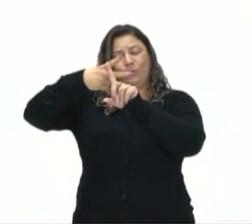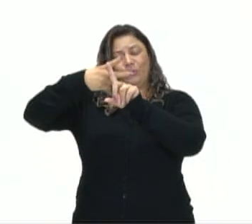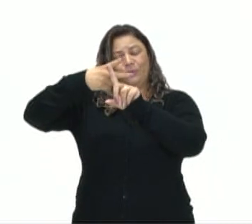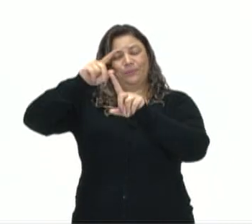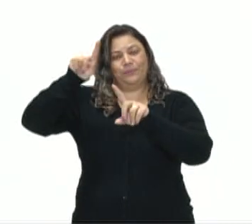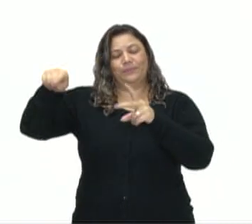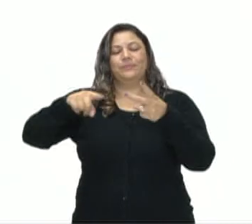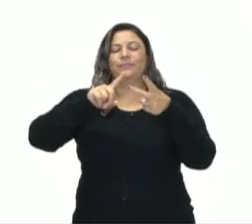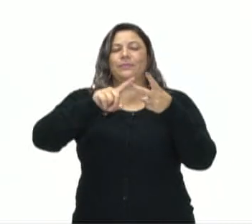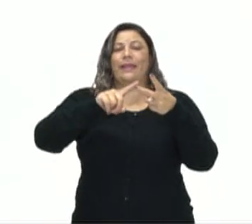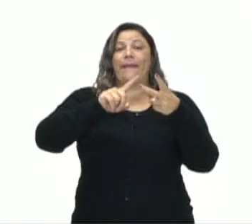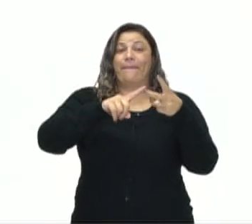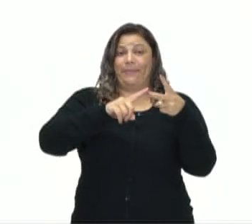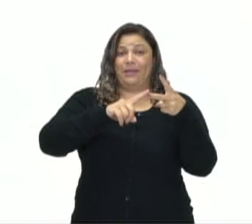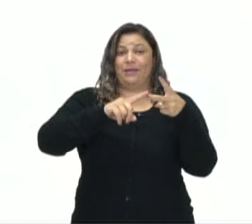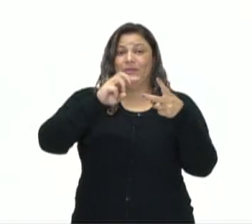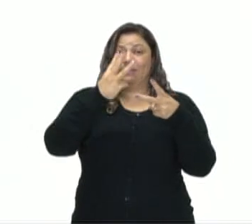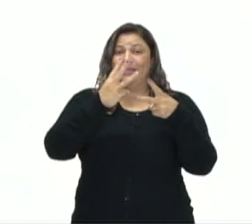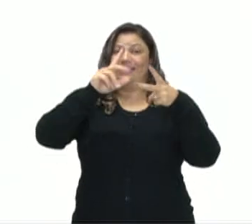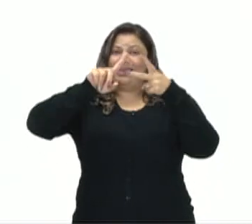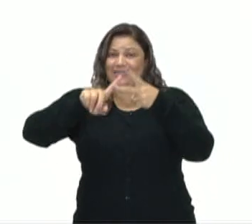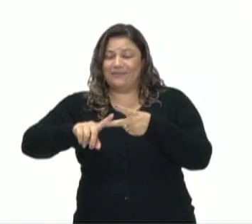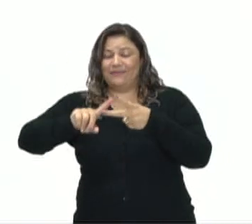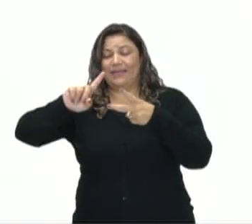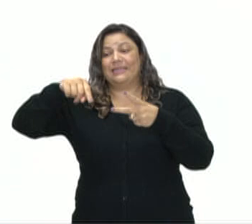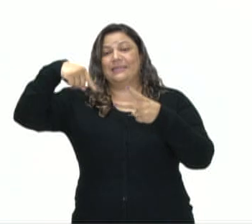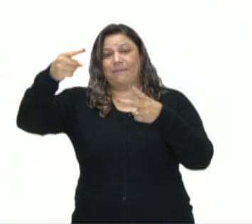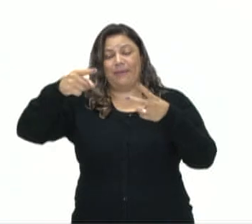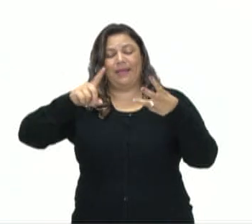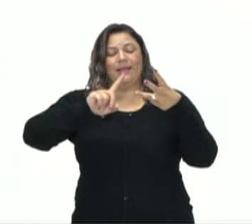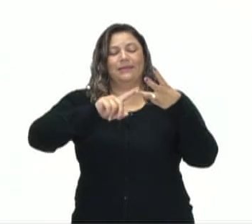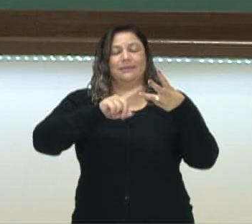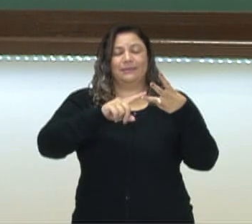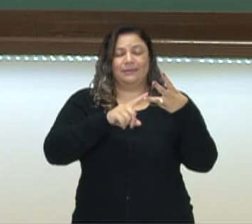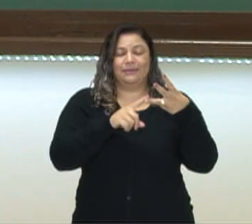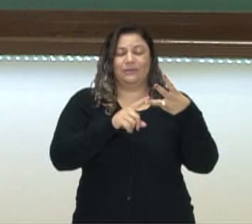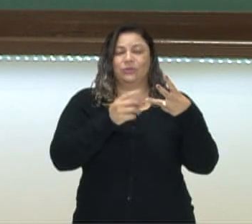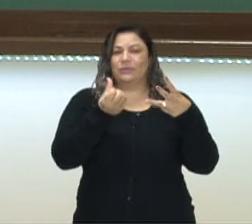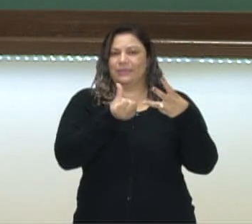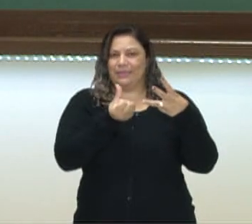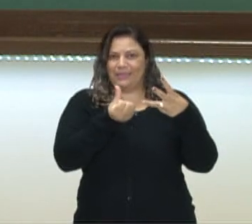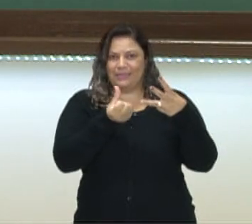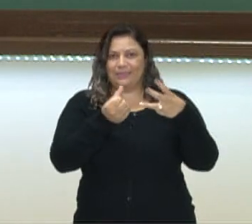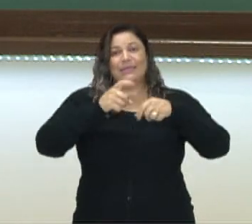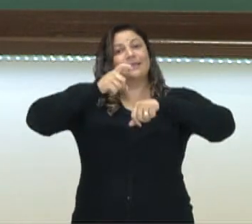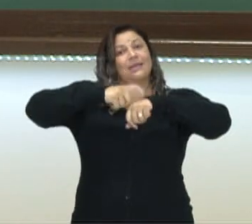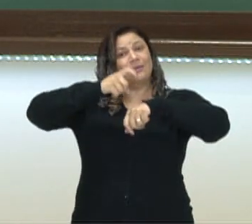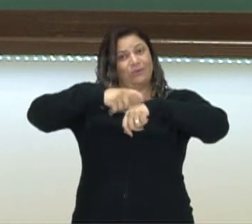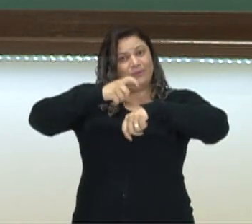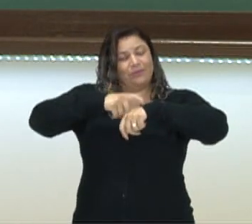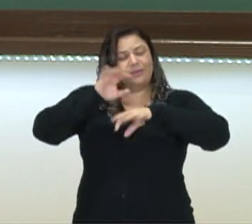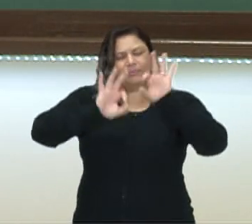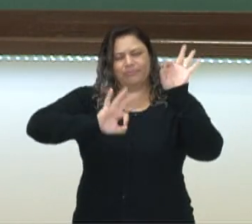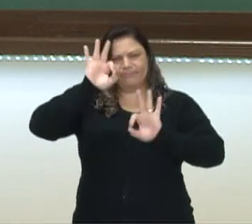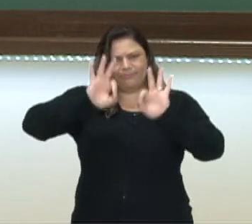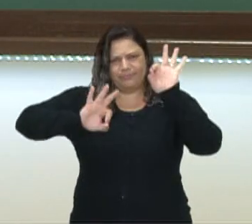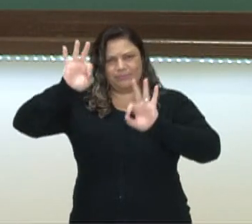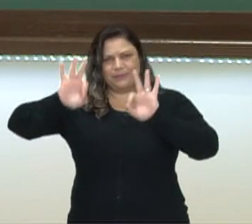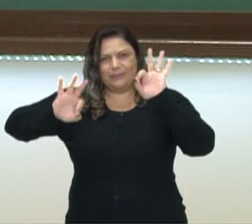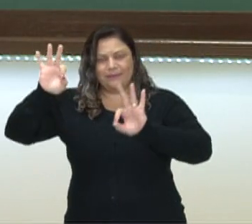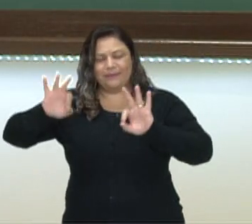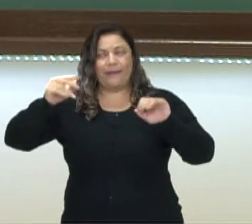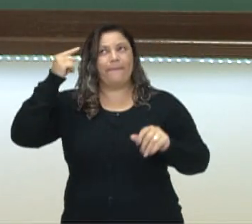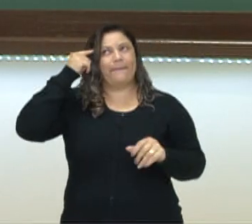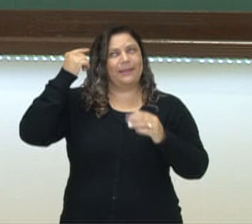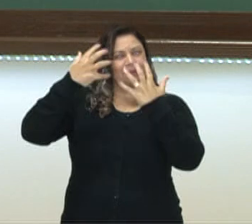o triplo de José e que o José tem 6. Então, agora a prof vai dar um tempo, já que vocês organizaram o